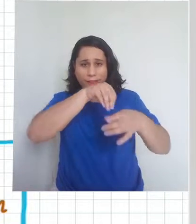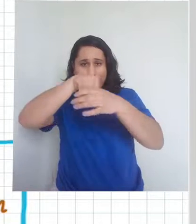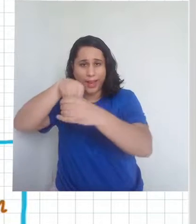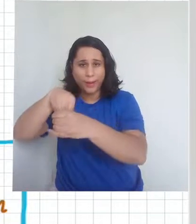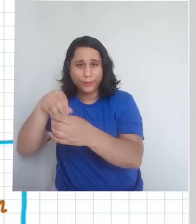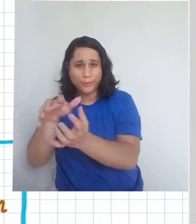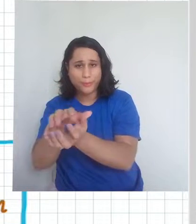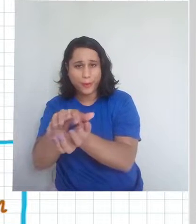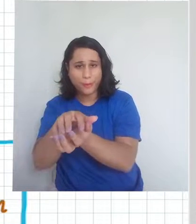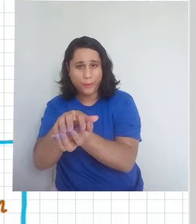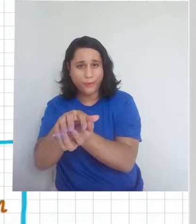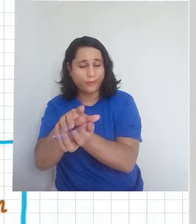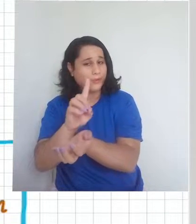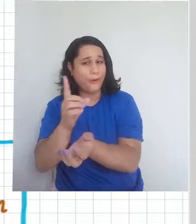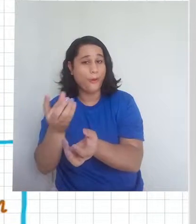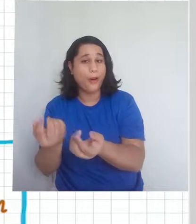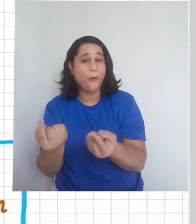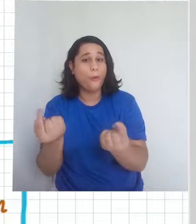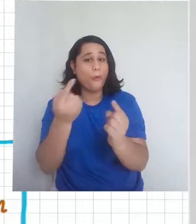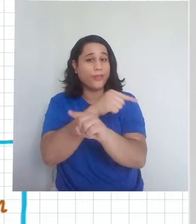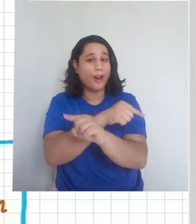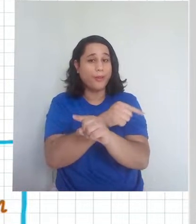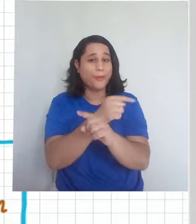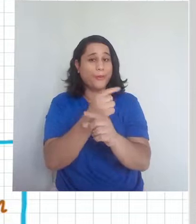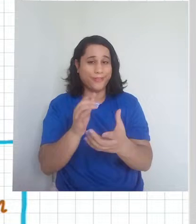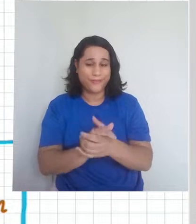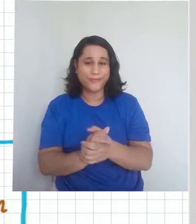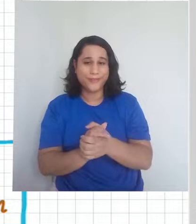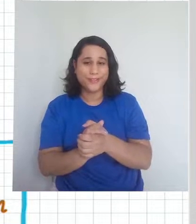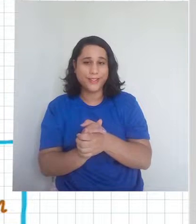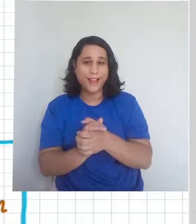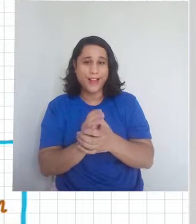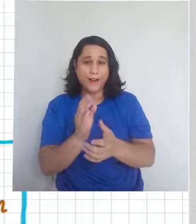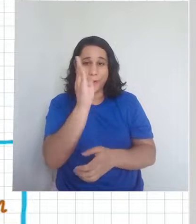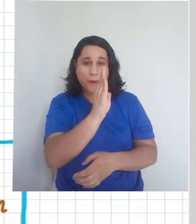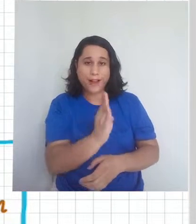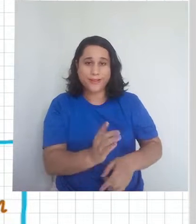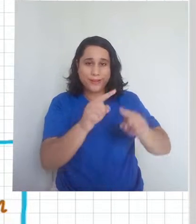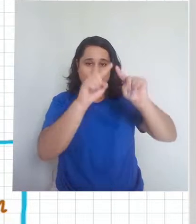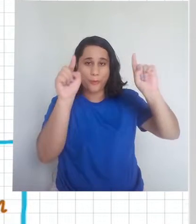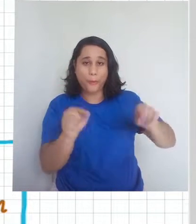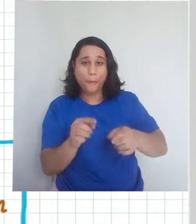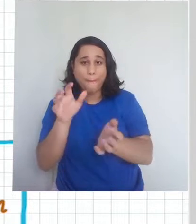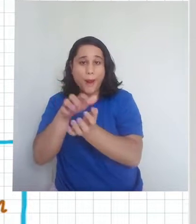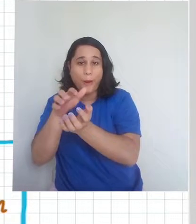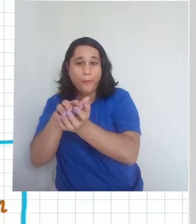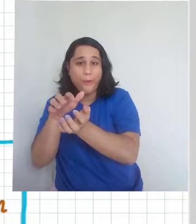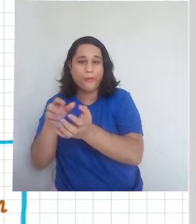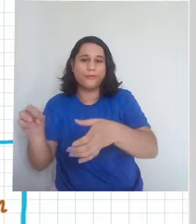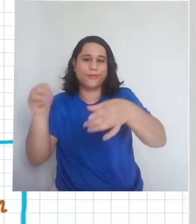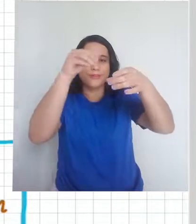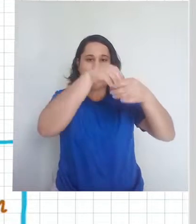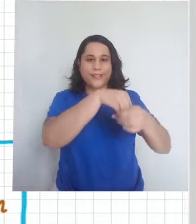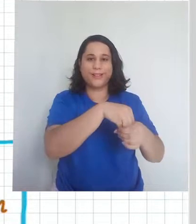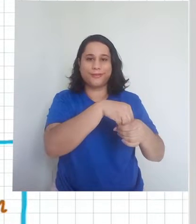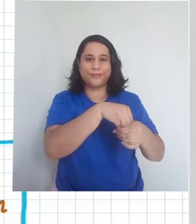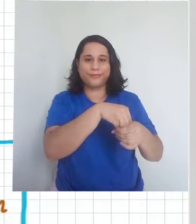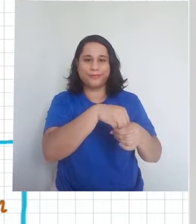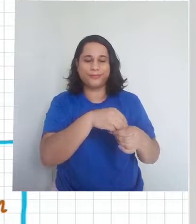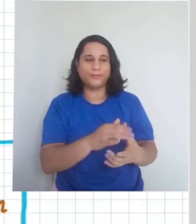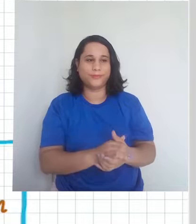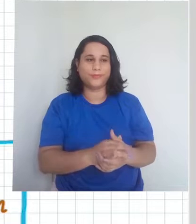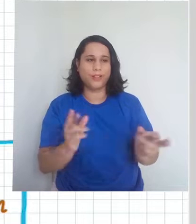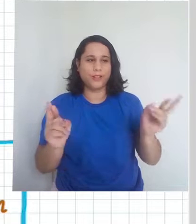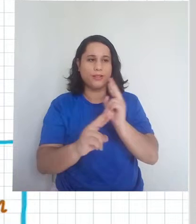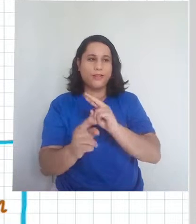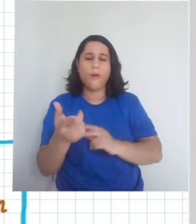contrário. Beleza? É Pernambuco quem está dentro do Brasil. Agora vamos relacionar ao outro quadrinho.